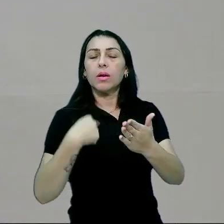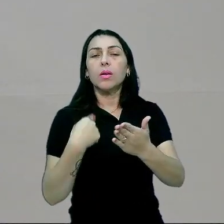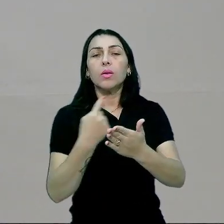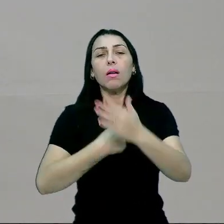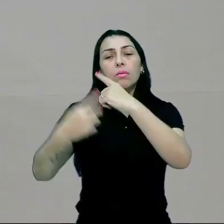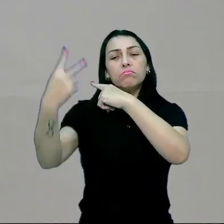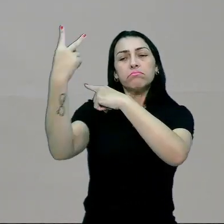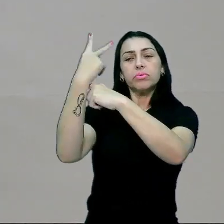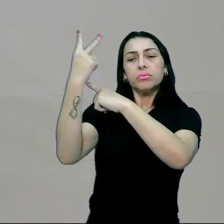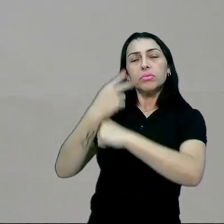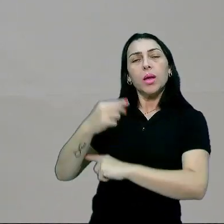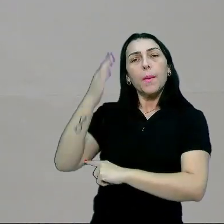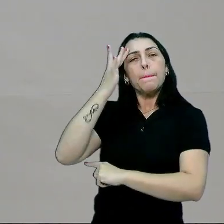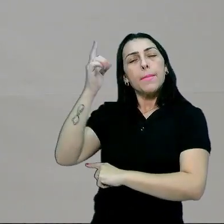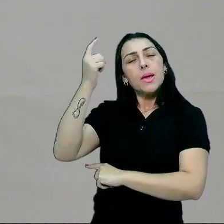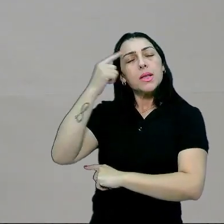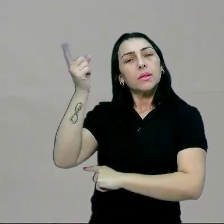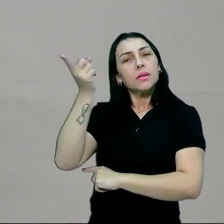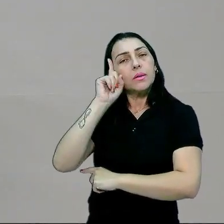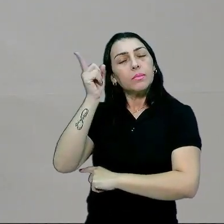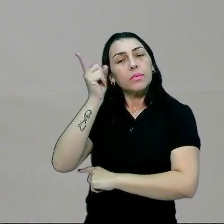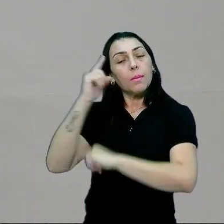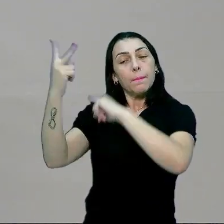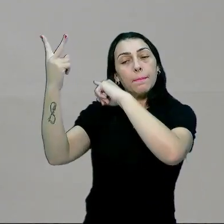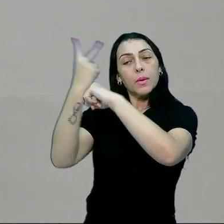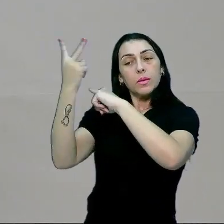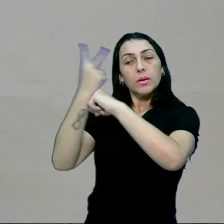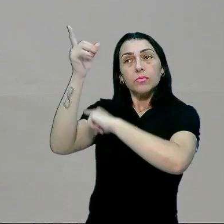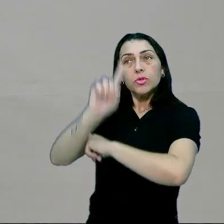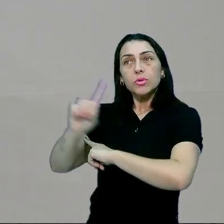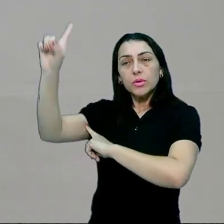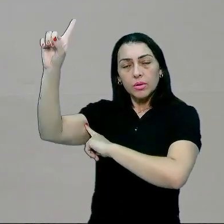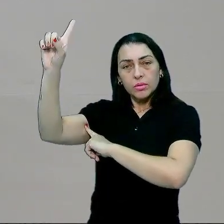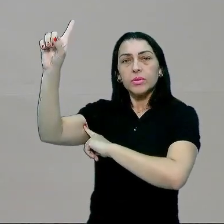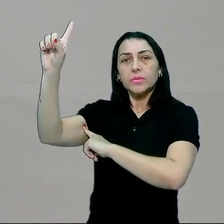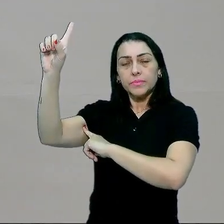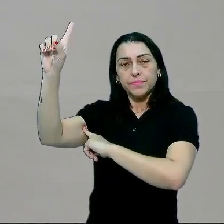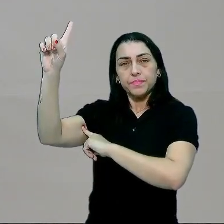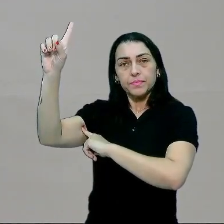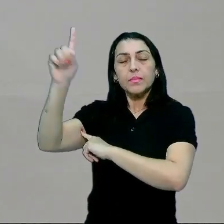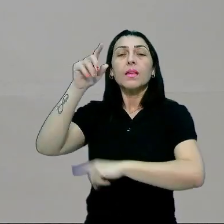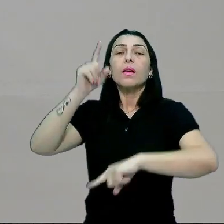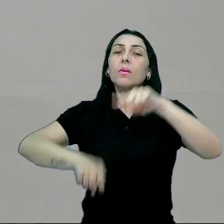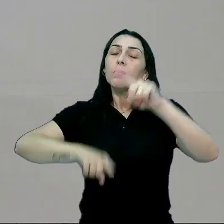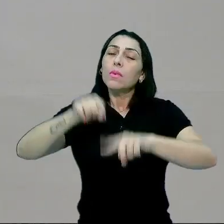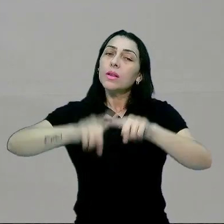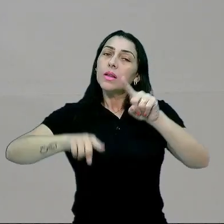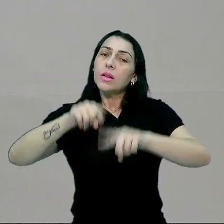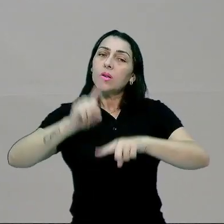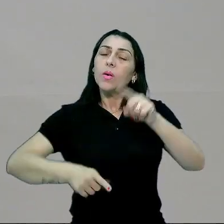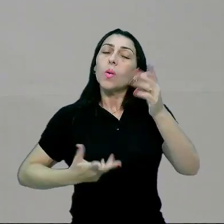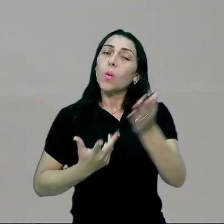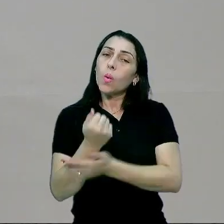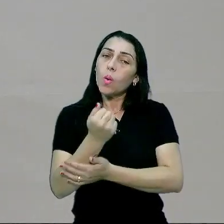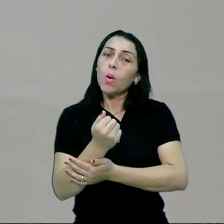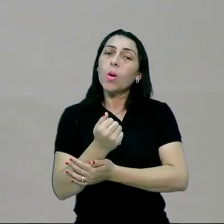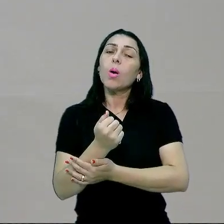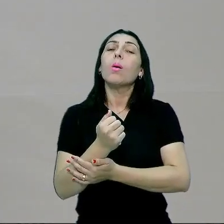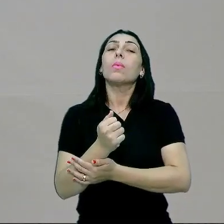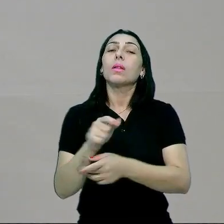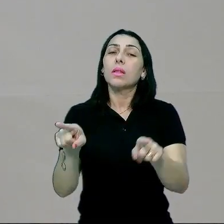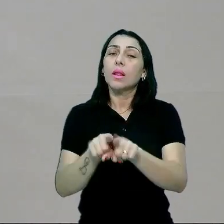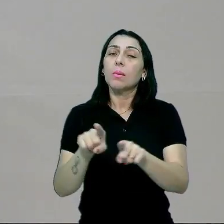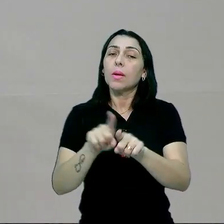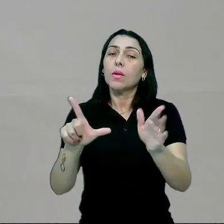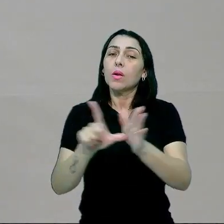gente estar refletindo a todo momento sobre a proteção divina. Então, é um material que a gente vai, compra numa papelaria,